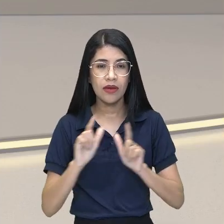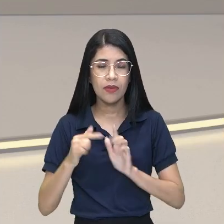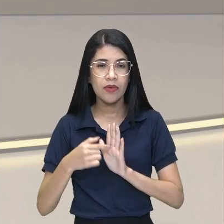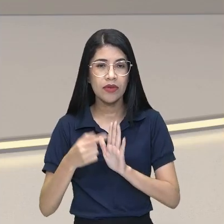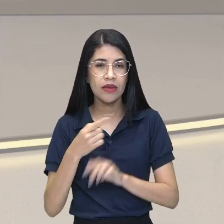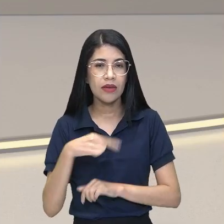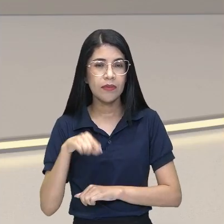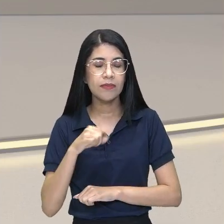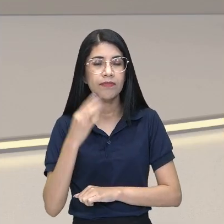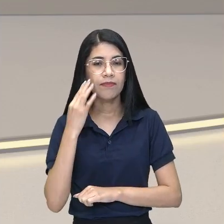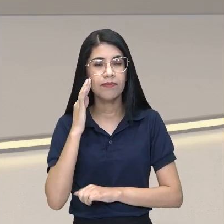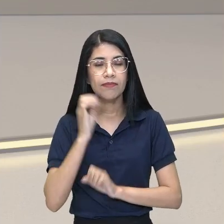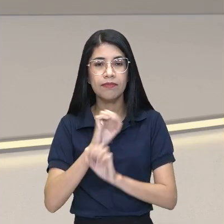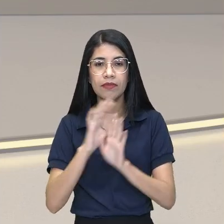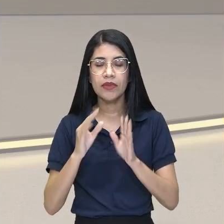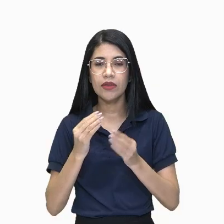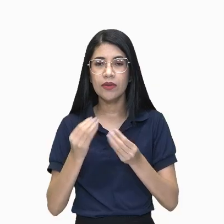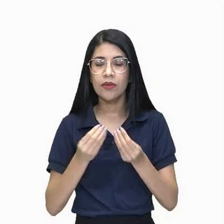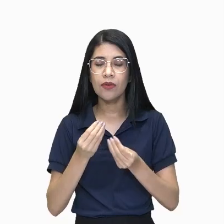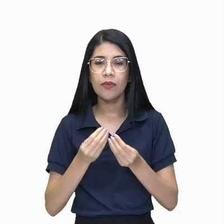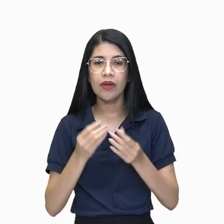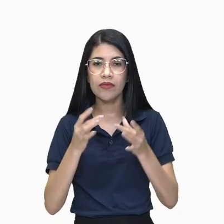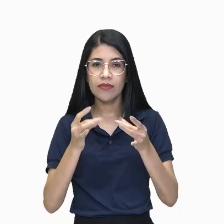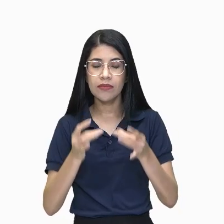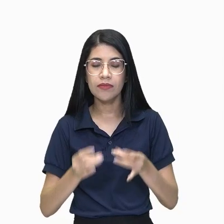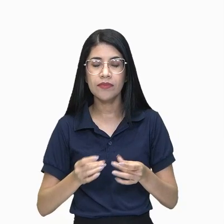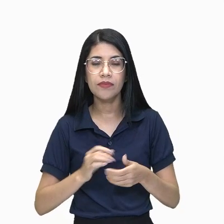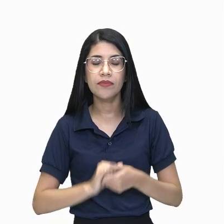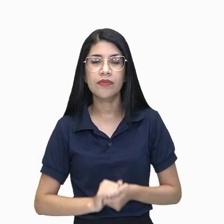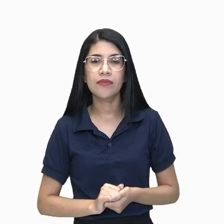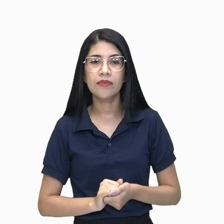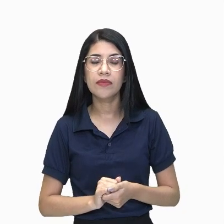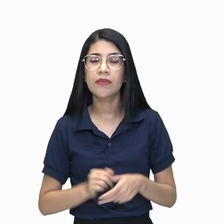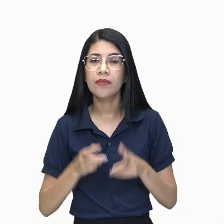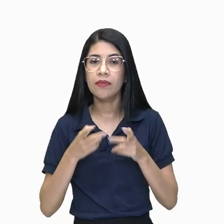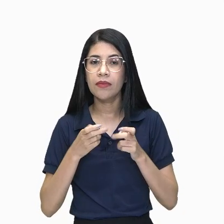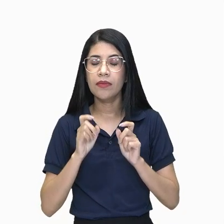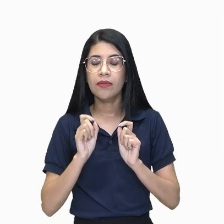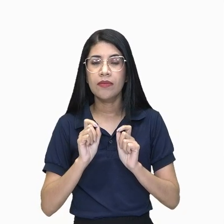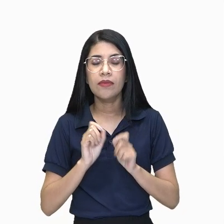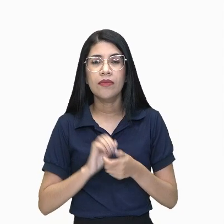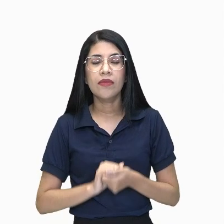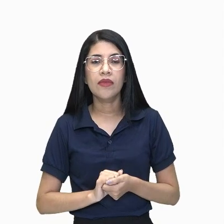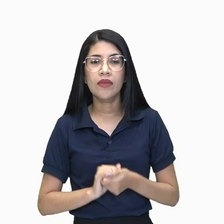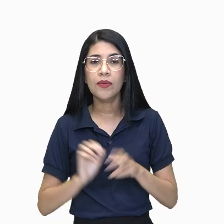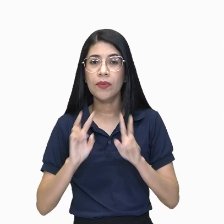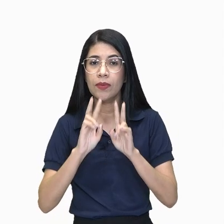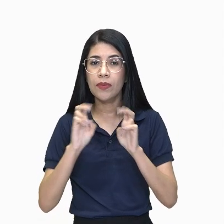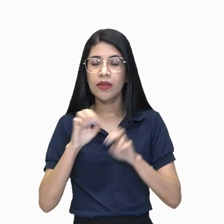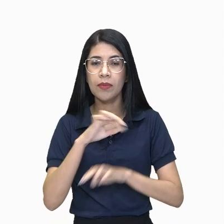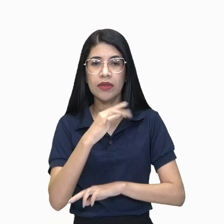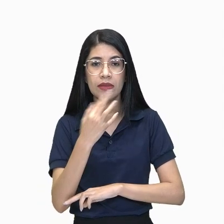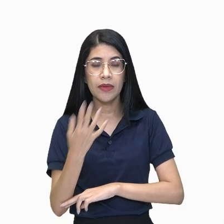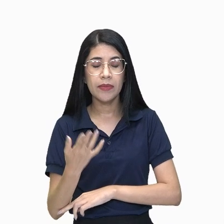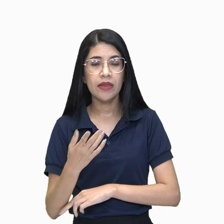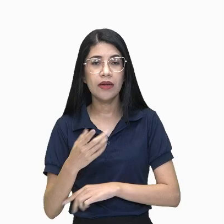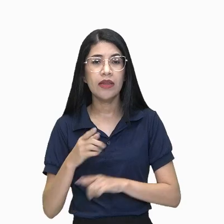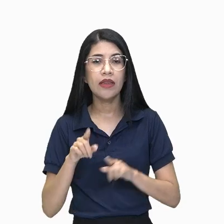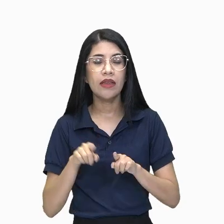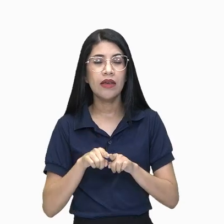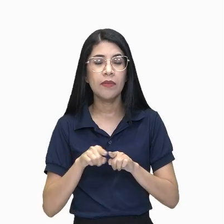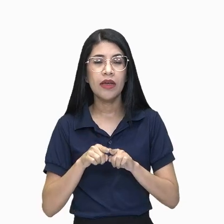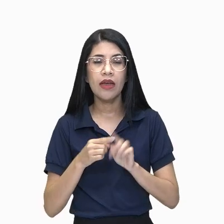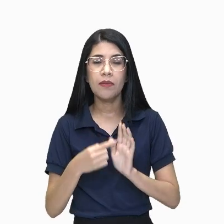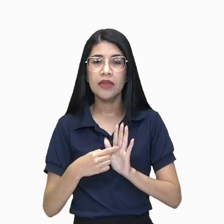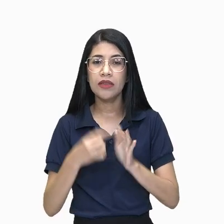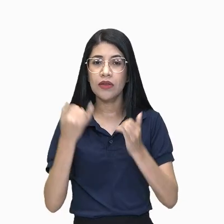melhor sobre isso que nós começamos a introduzir aqui, tá? Então, observe que nós vamos tratar agora de desmatamento em números, tá? Então, isso é uma função do